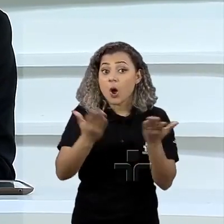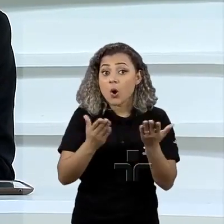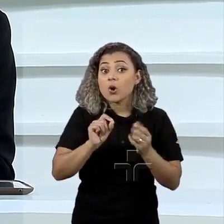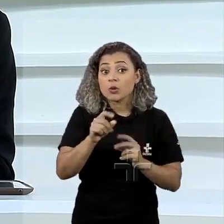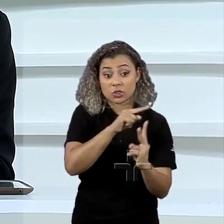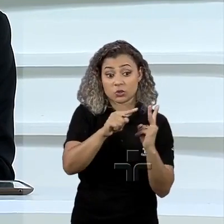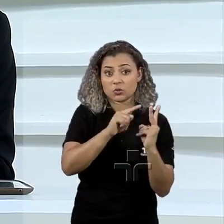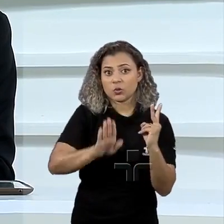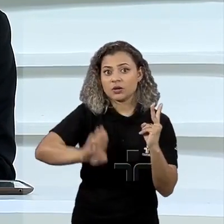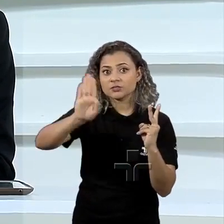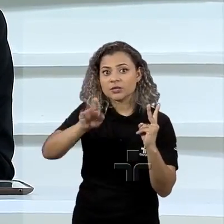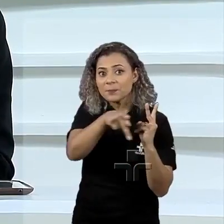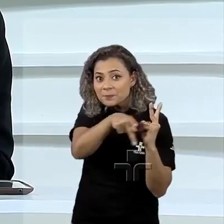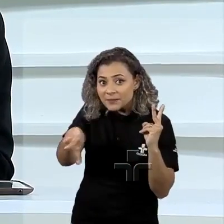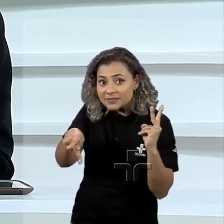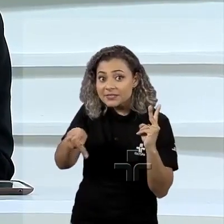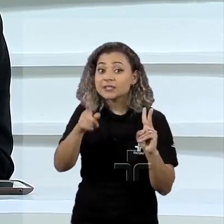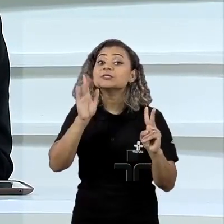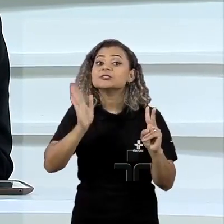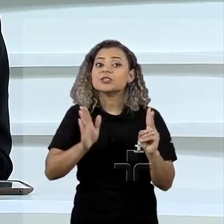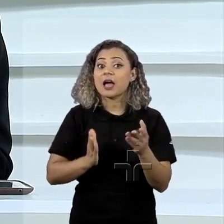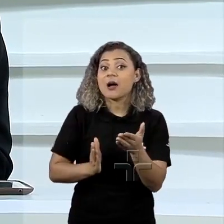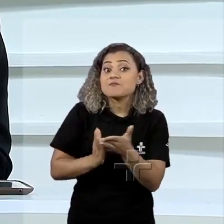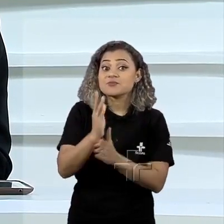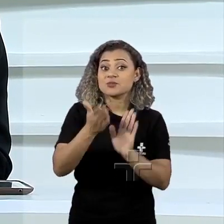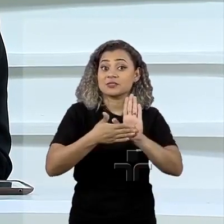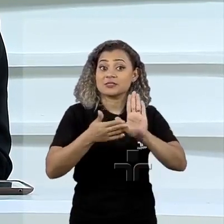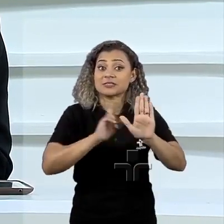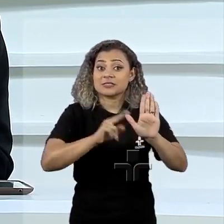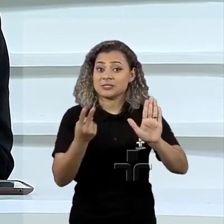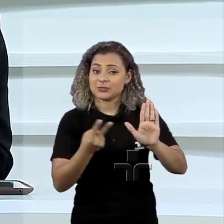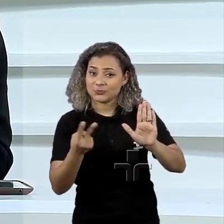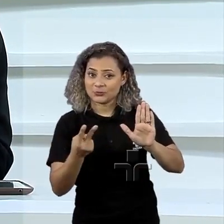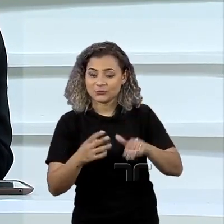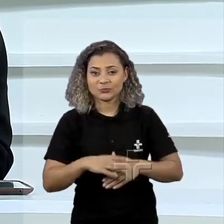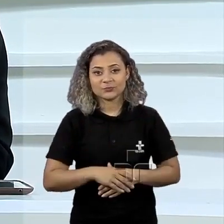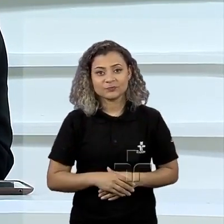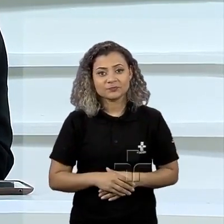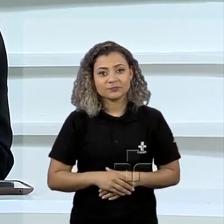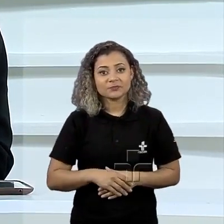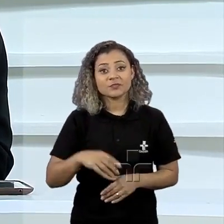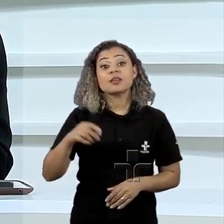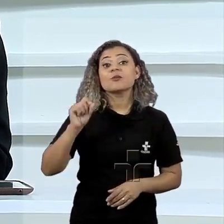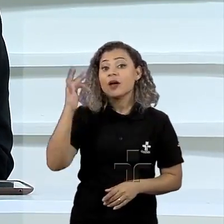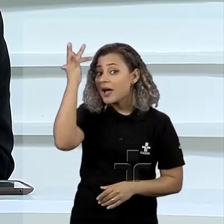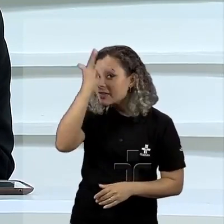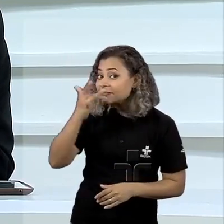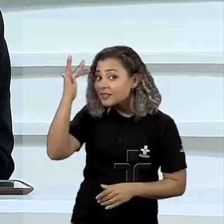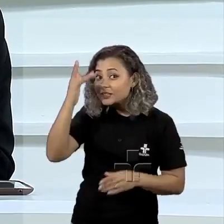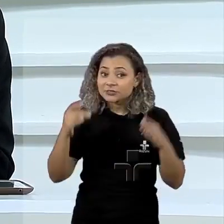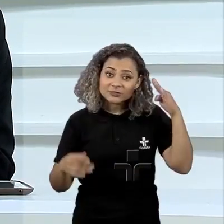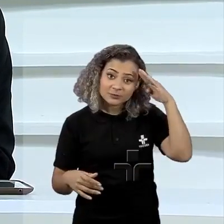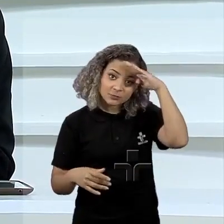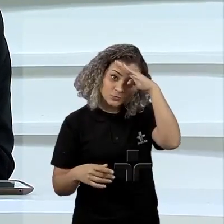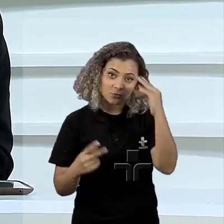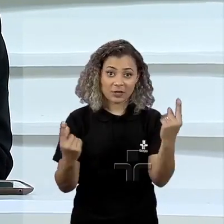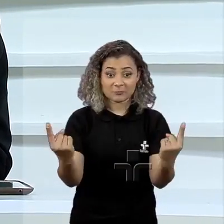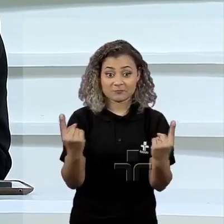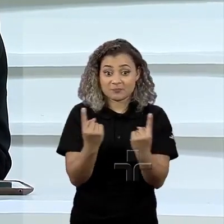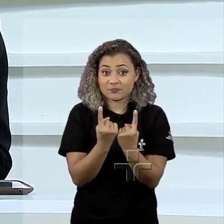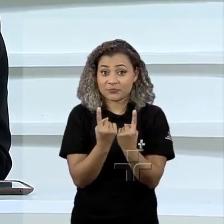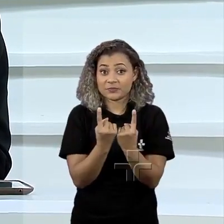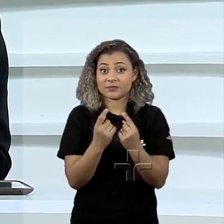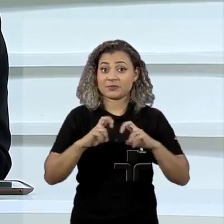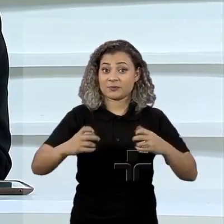os 2 candidatos à presidência eleitos para o segundo turno. Fernando Haddad e Jair Bolsonaro,